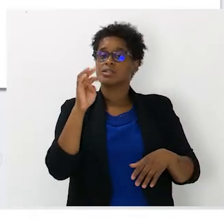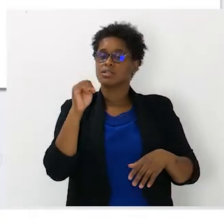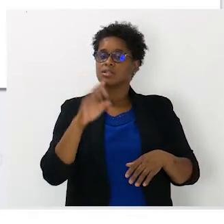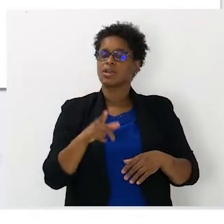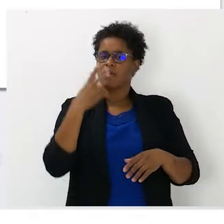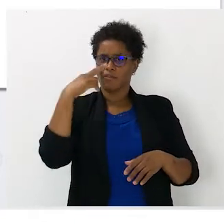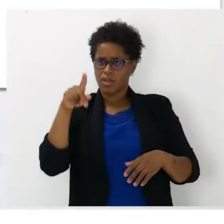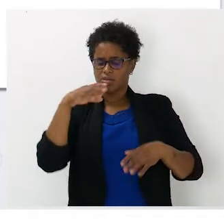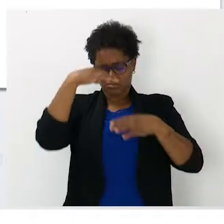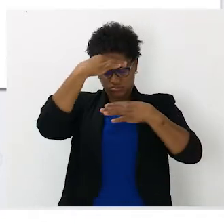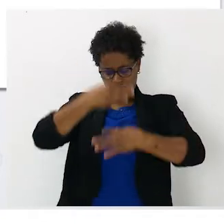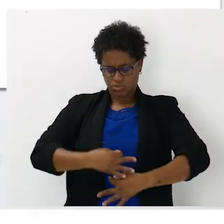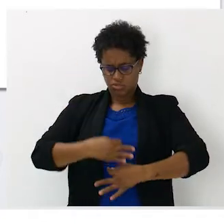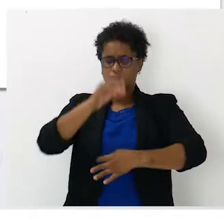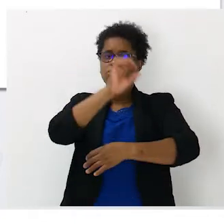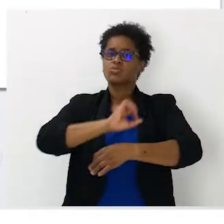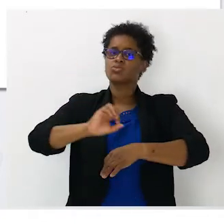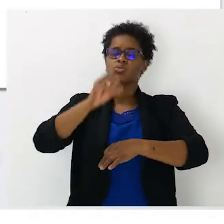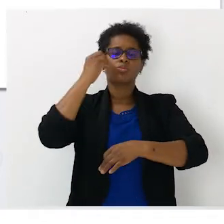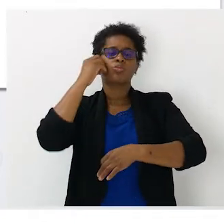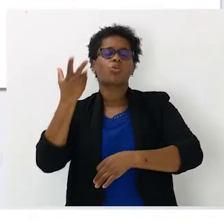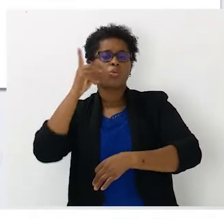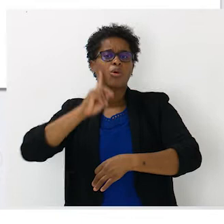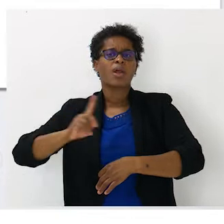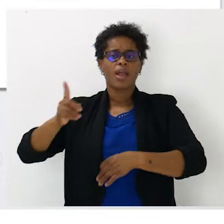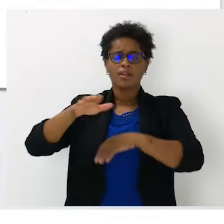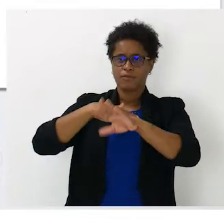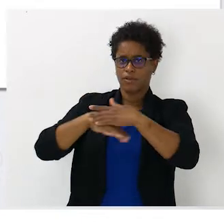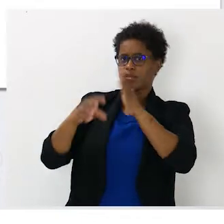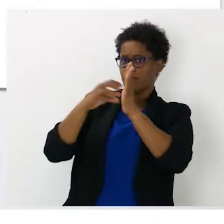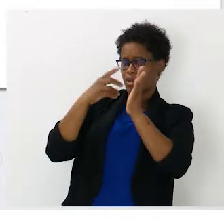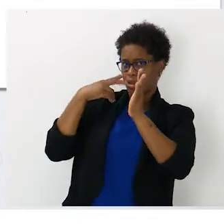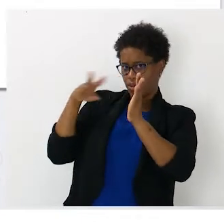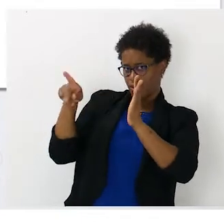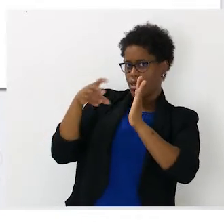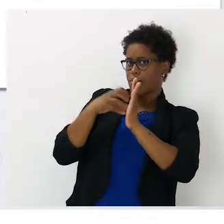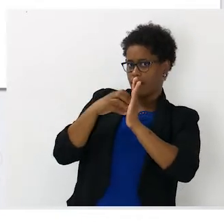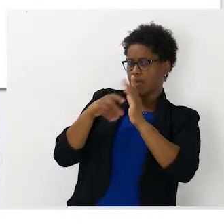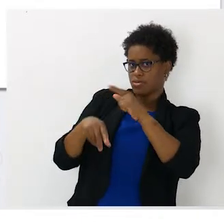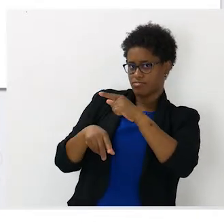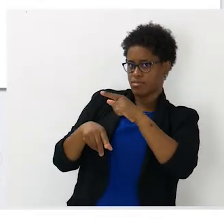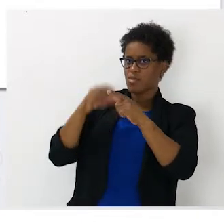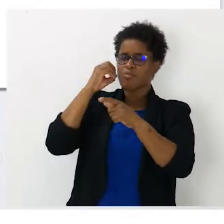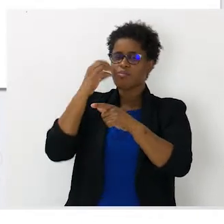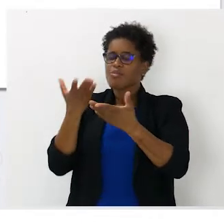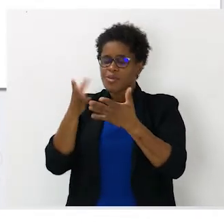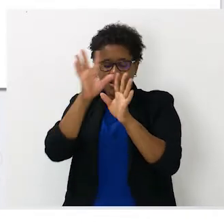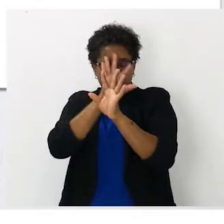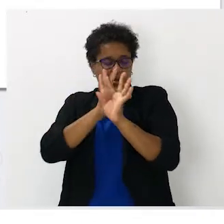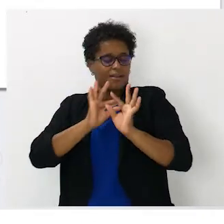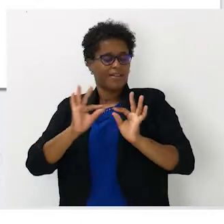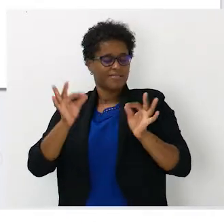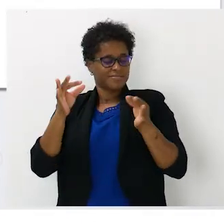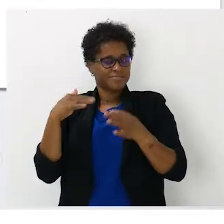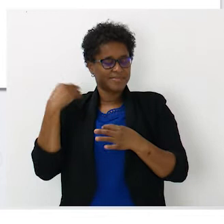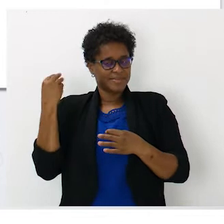a sua postura, como ela é representada, muito elegante, possante,